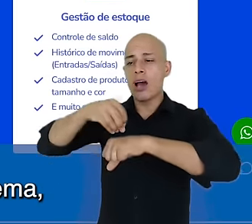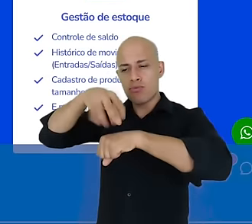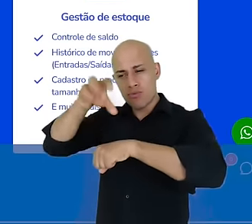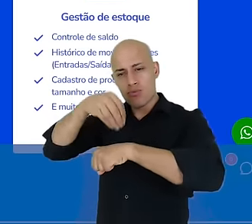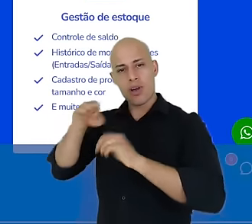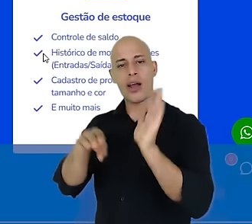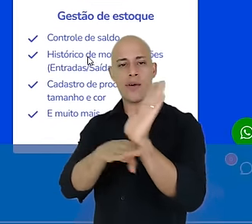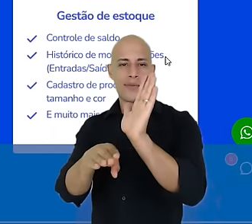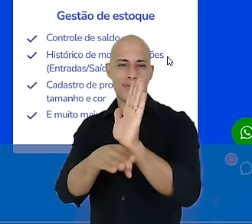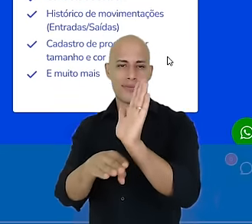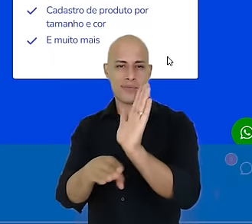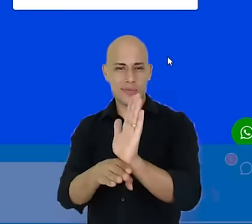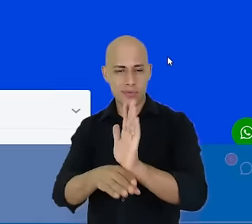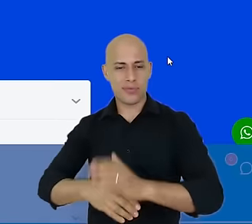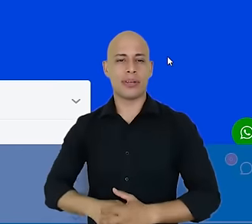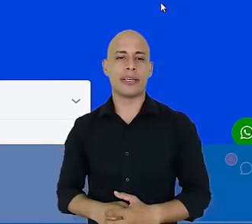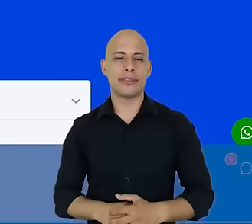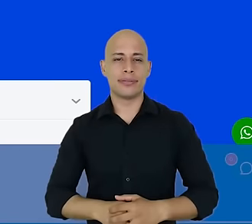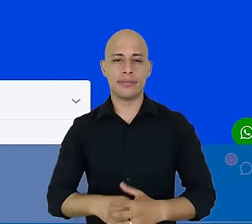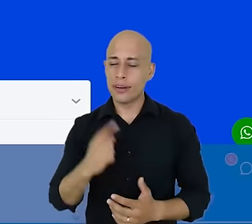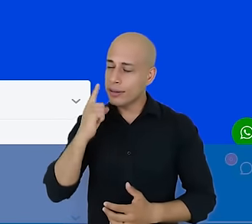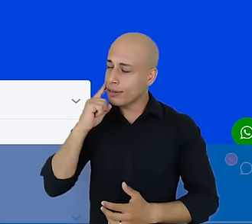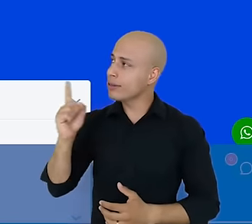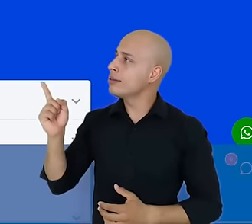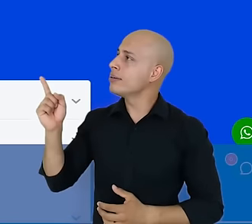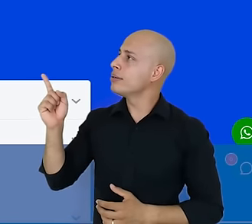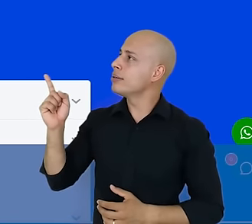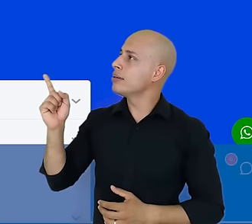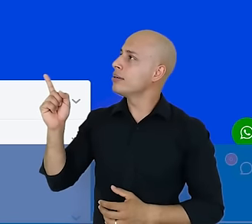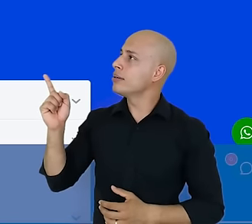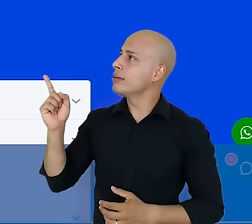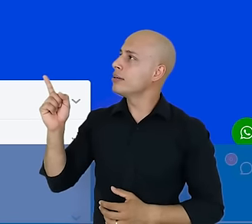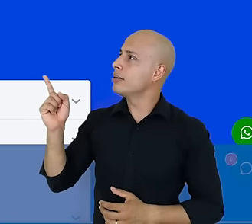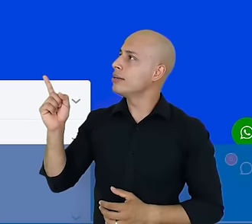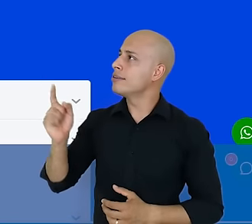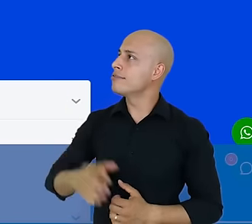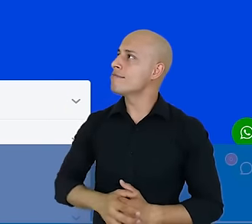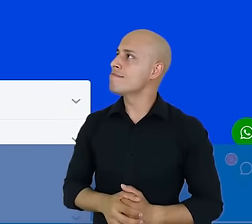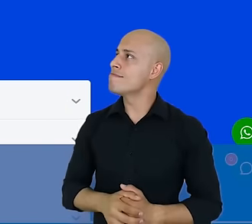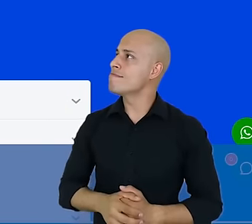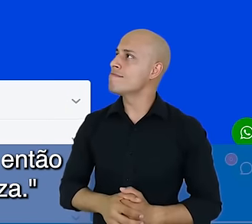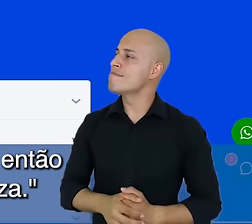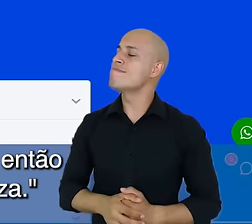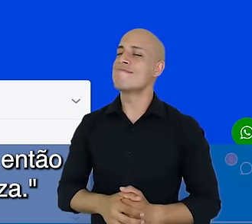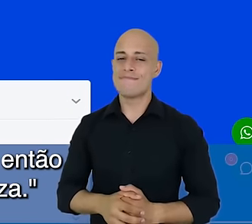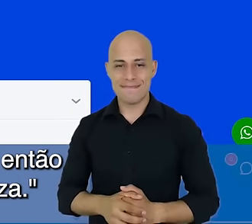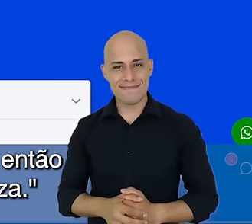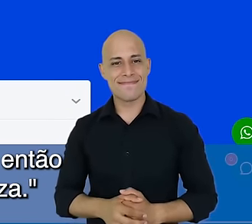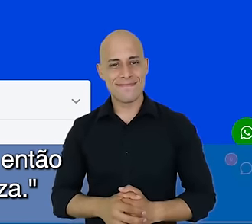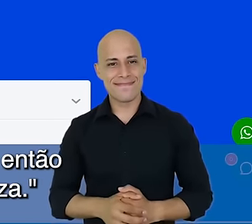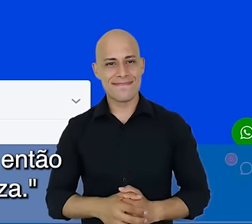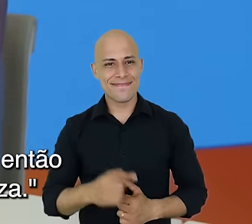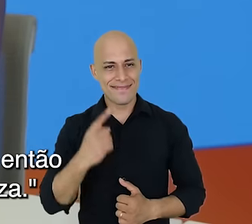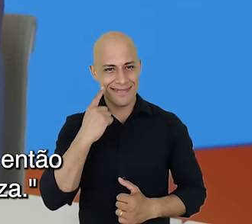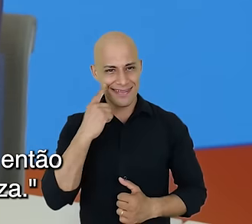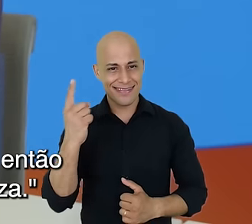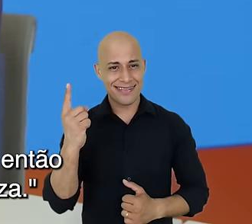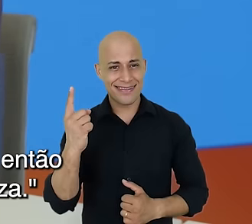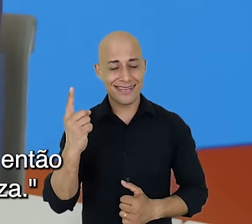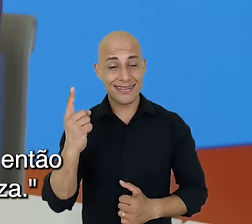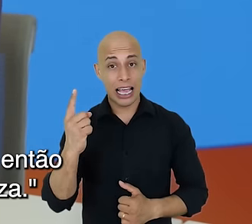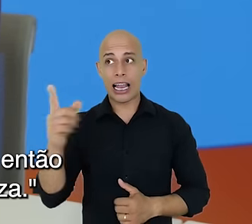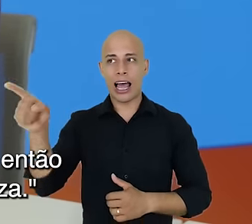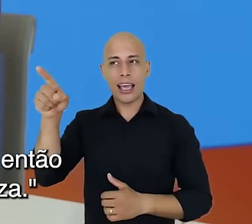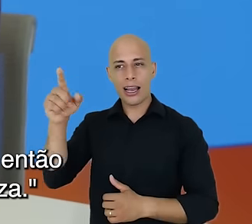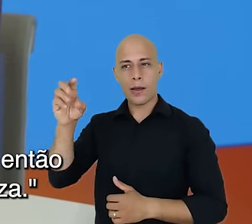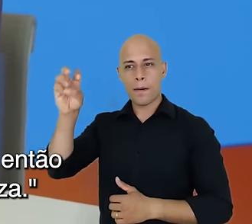sistema emissões de documentos fiscais gestão de estoque que o Marco me perguntou né então o Marco falou assim Oscar E aí então é